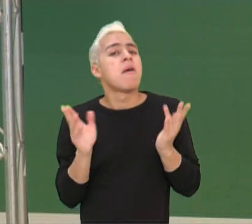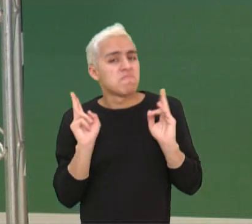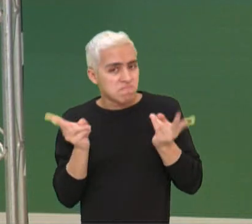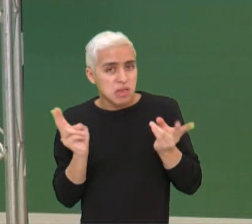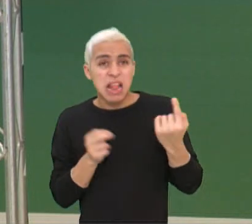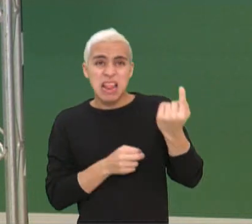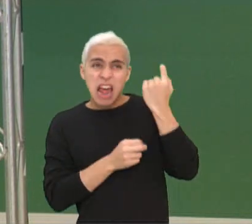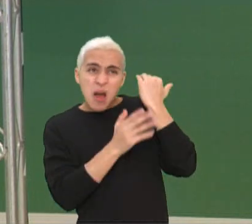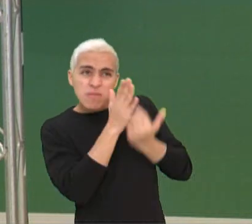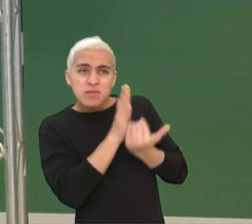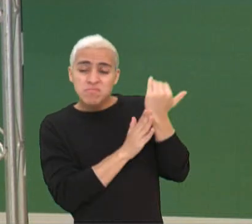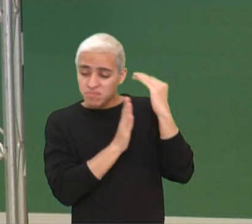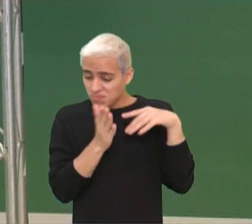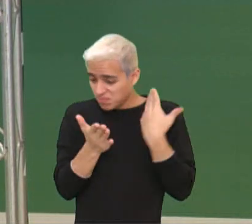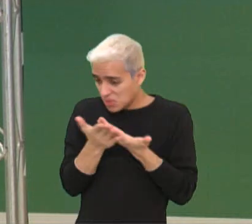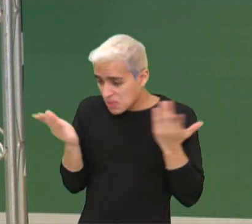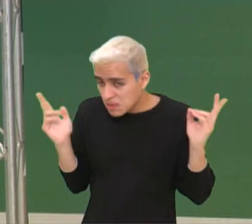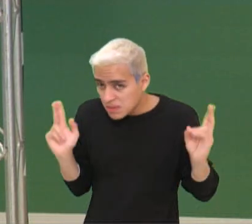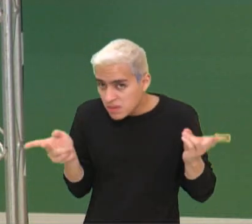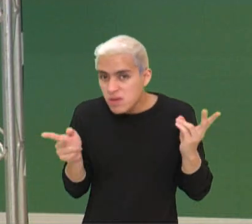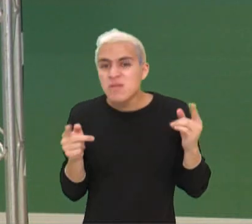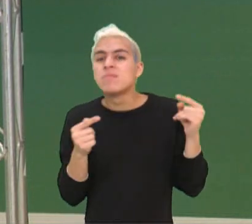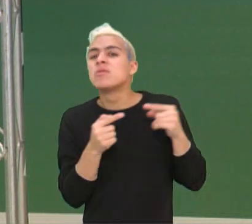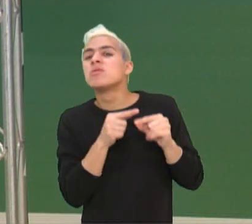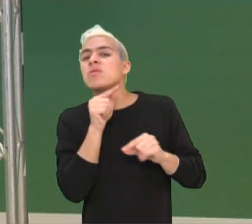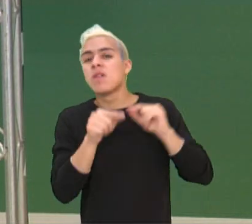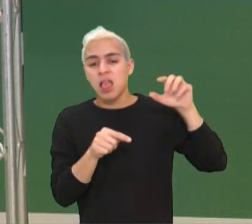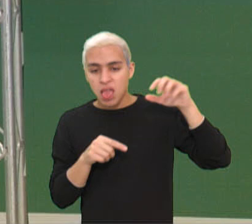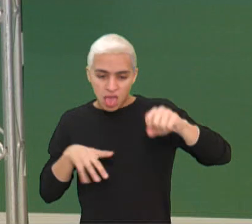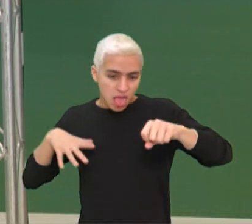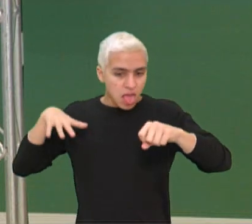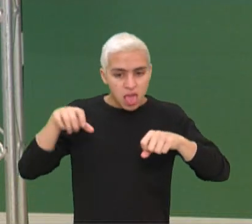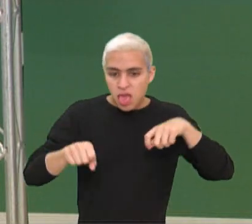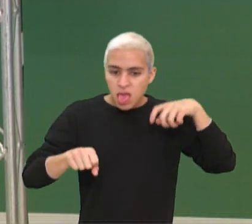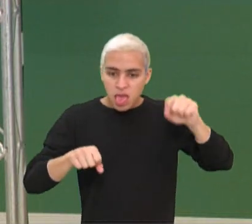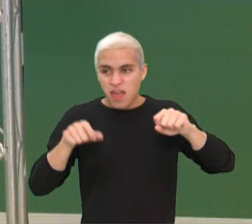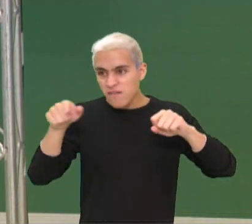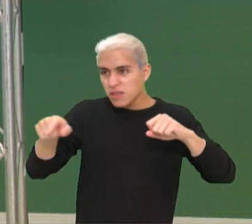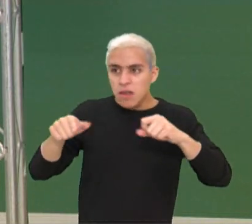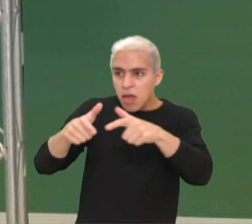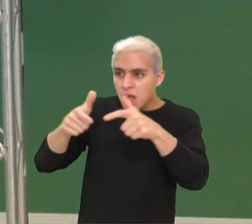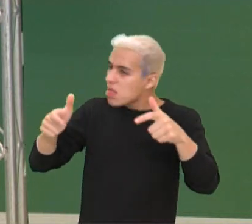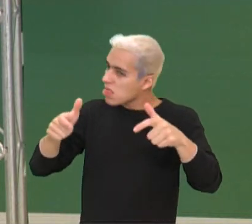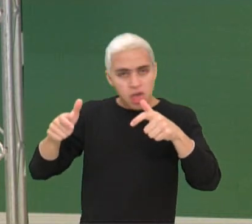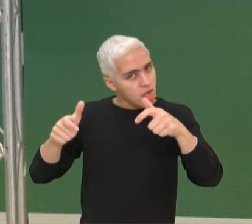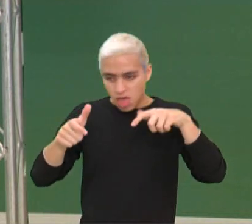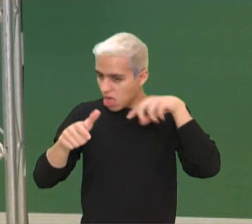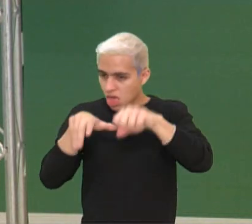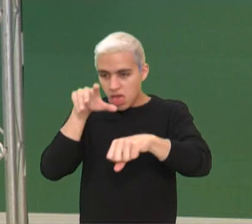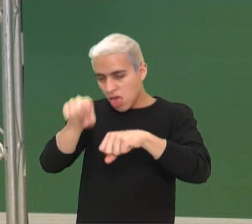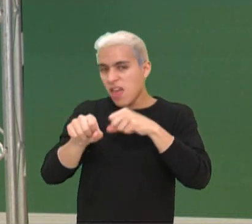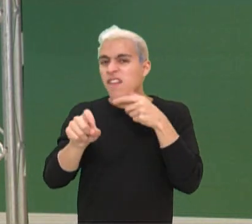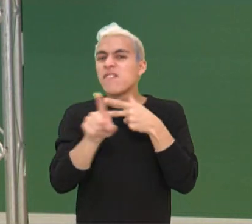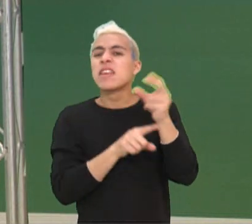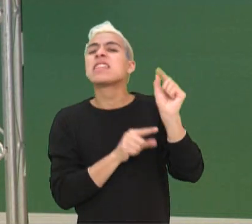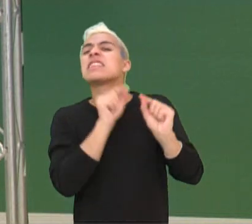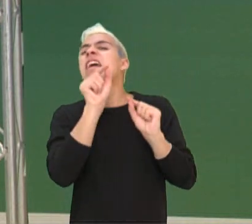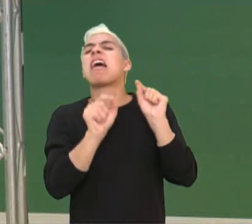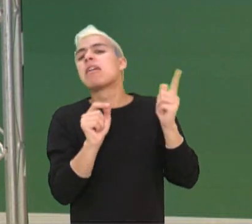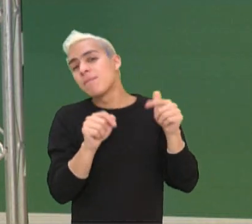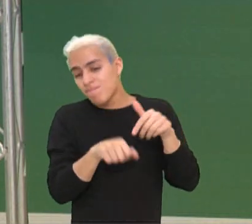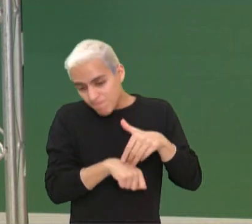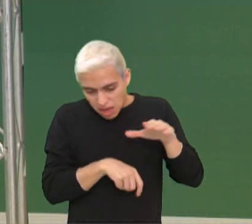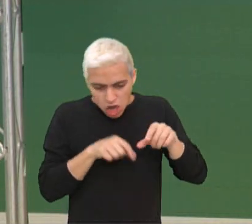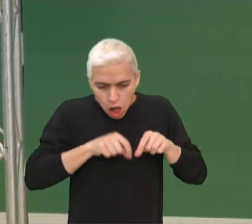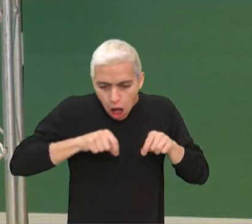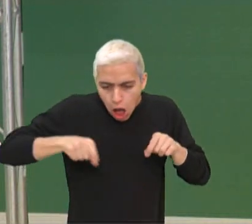né? O objetivo do jogo é conquistar territórios e impedir o oponente de expandir o próprio território, vencendo aquele que com mais peças estiver